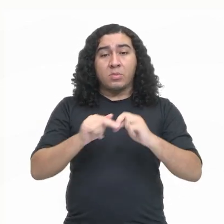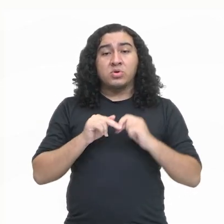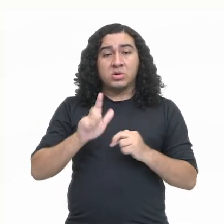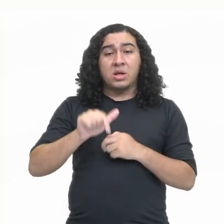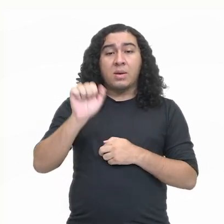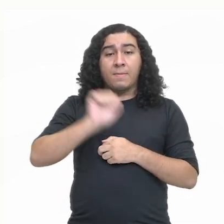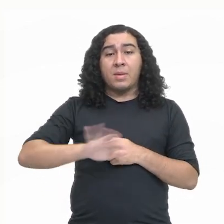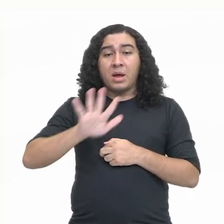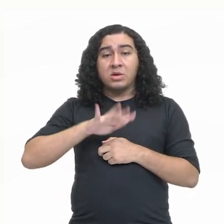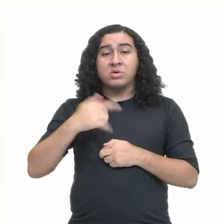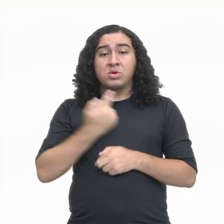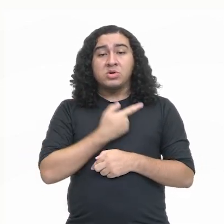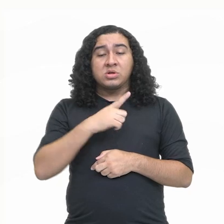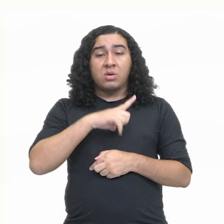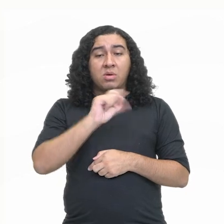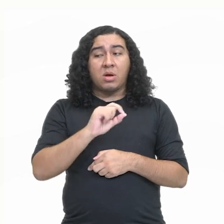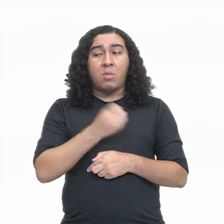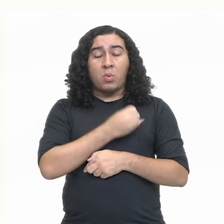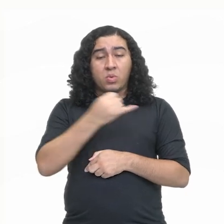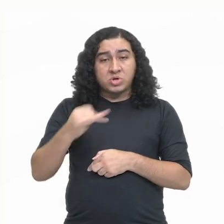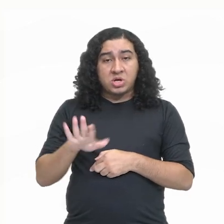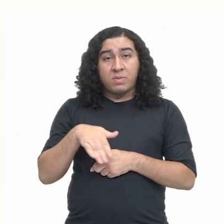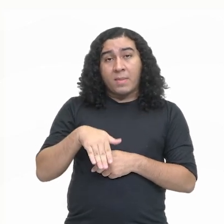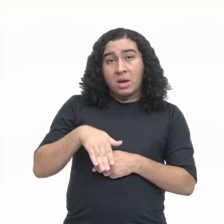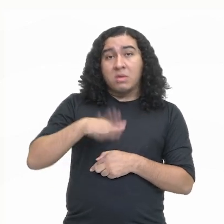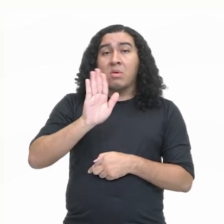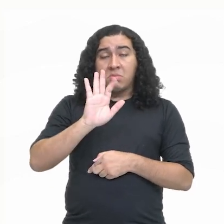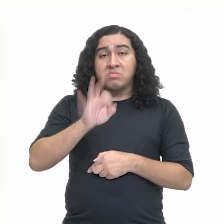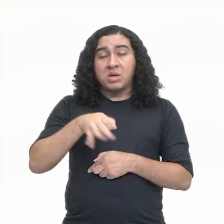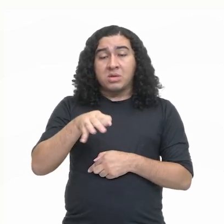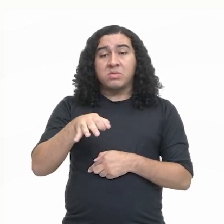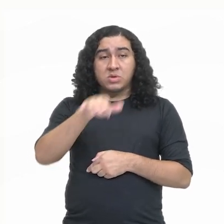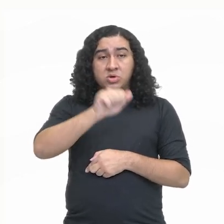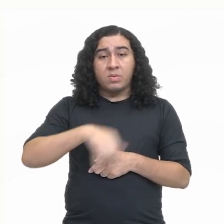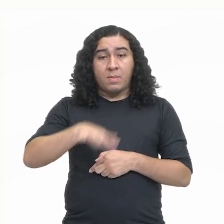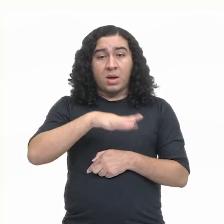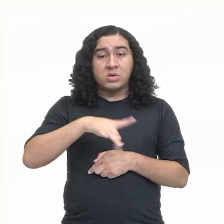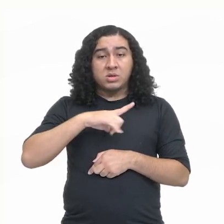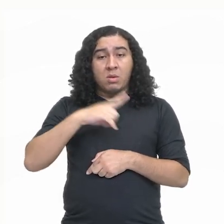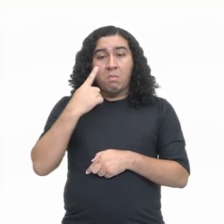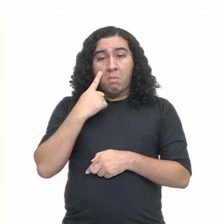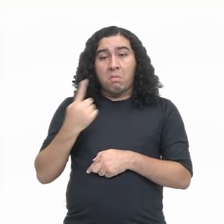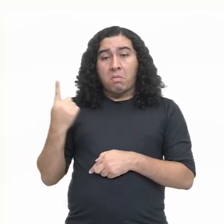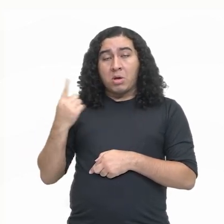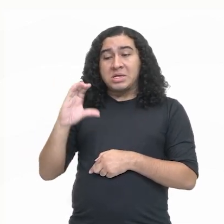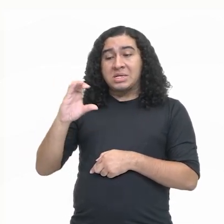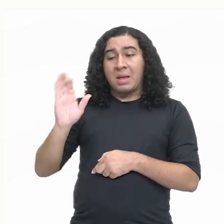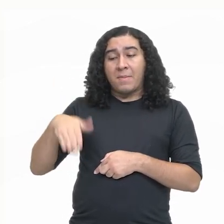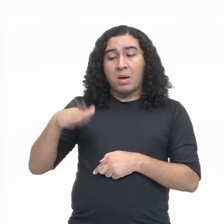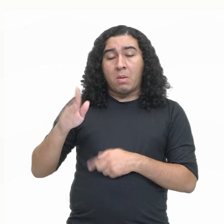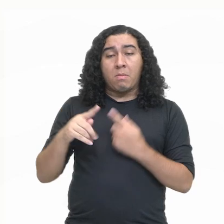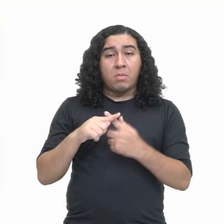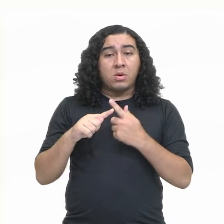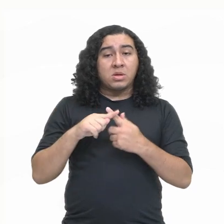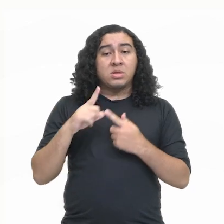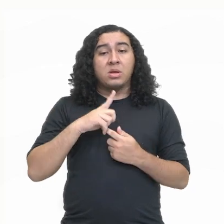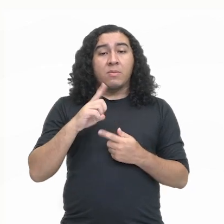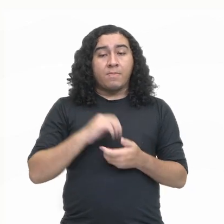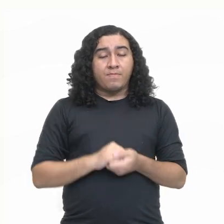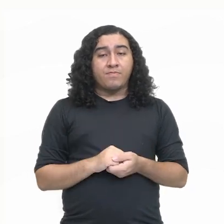nessa imagem nós temos uma quantidade maior nesse meio mais concentrado, porque passou do